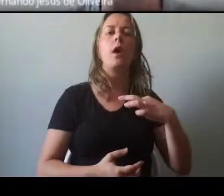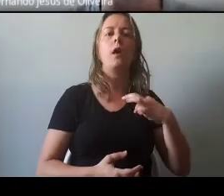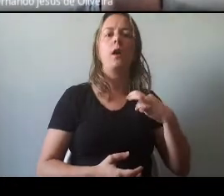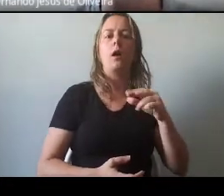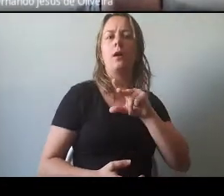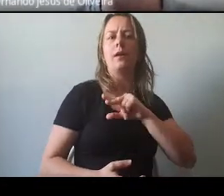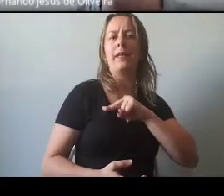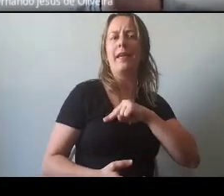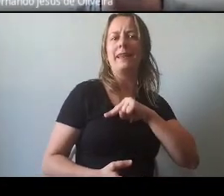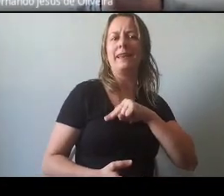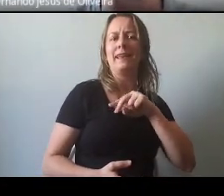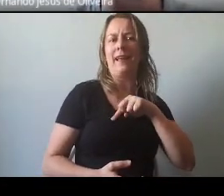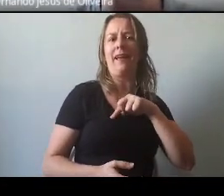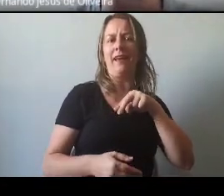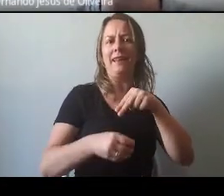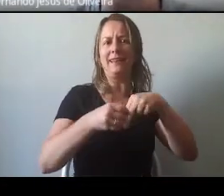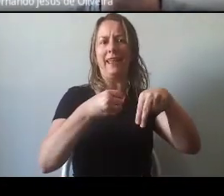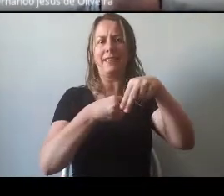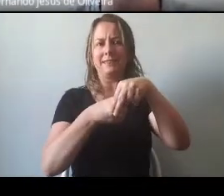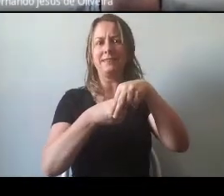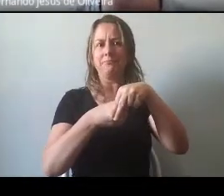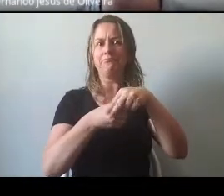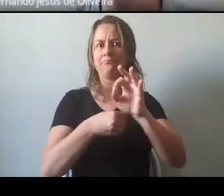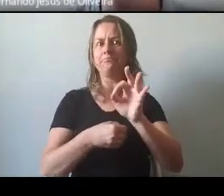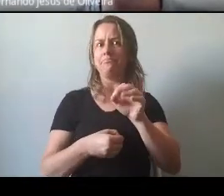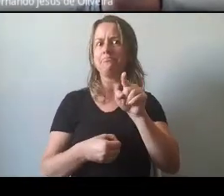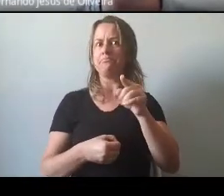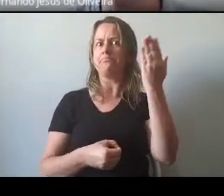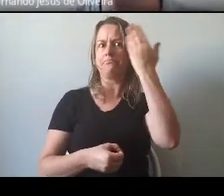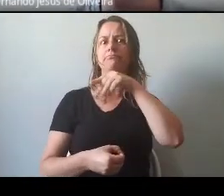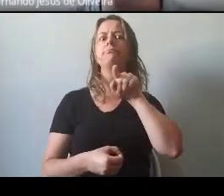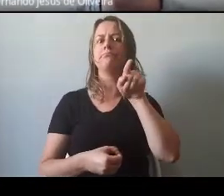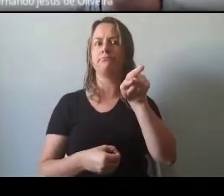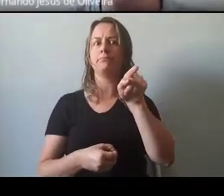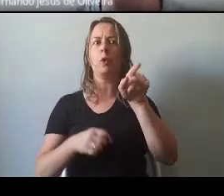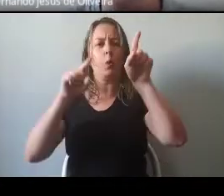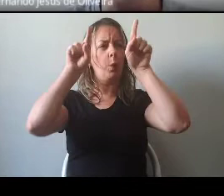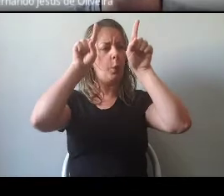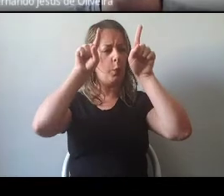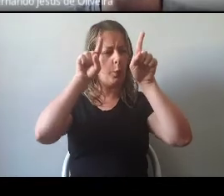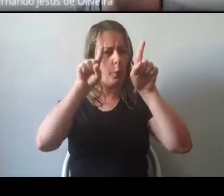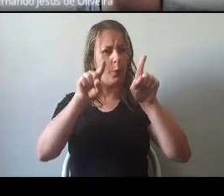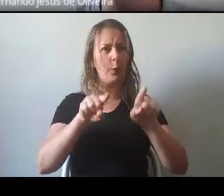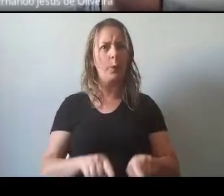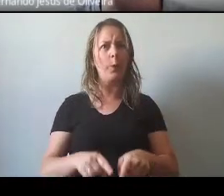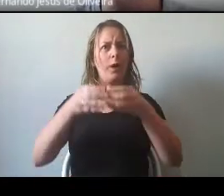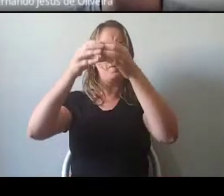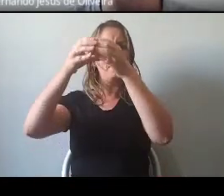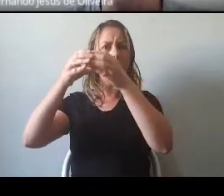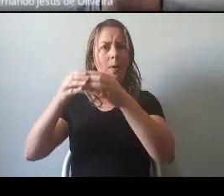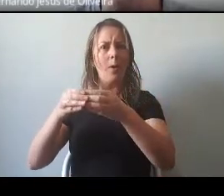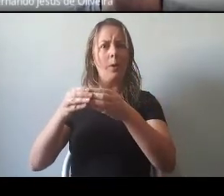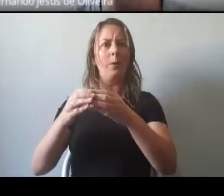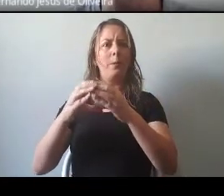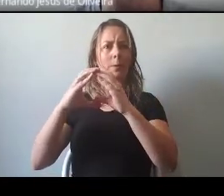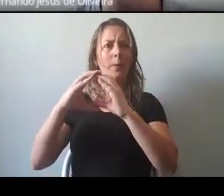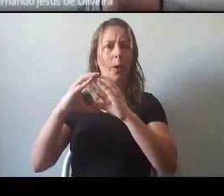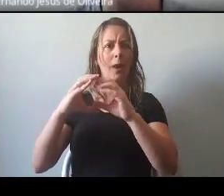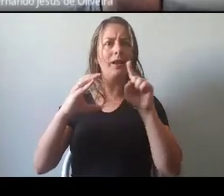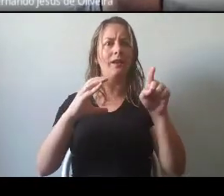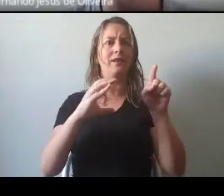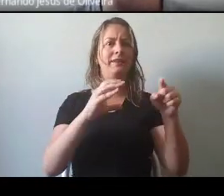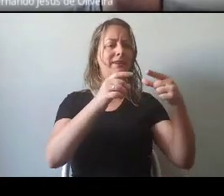mesmo? Olha lá a camisinha da NASA lá, ó. Foi lá na NASA, ok? Caindo juntinho lá, ao mesmo